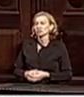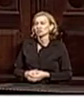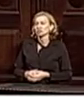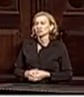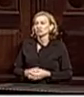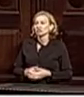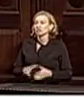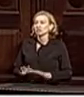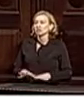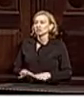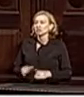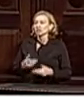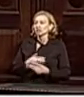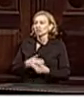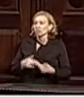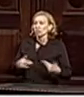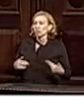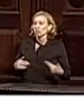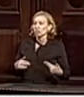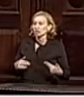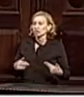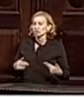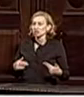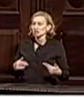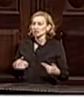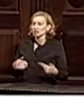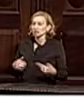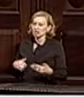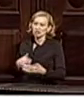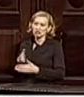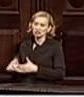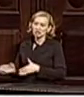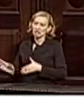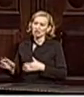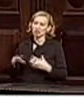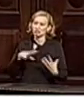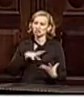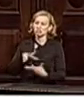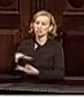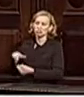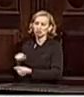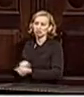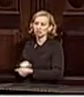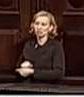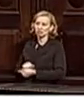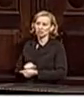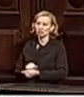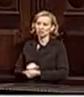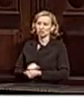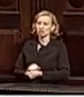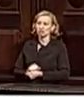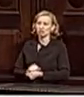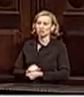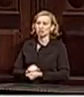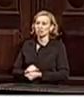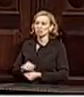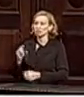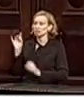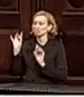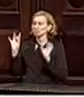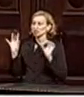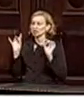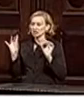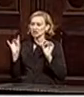de debêntures por conta de futuros royalties e participação especial. Ações